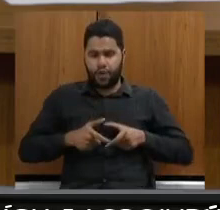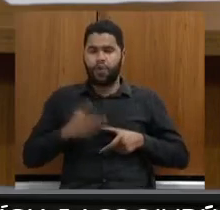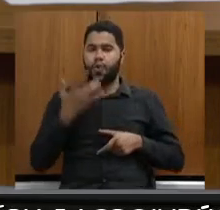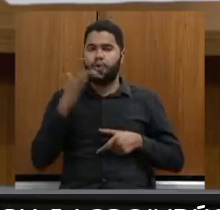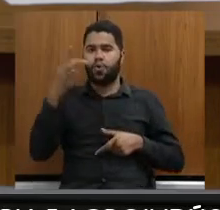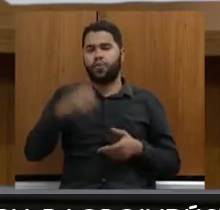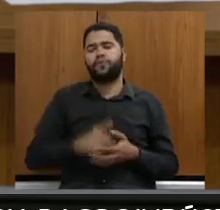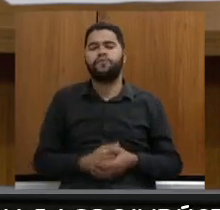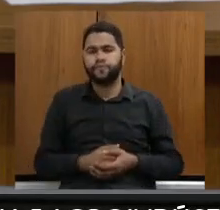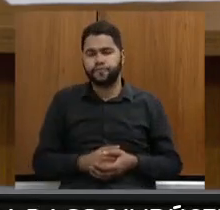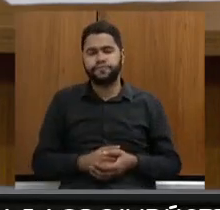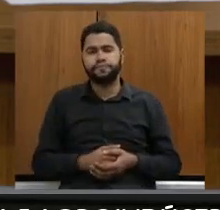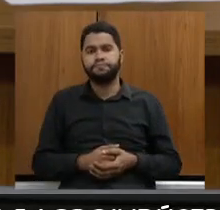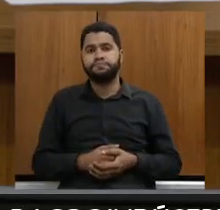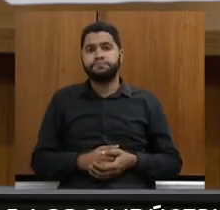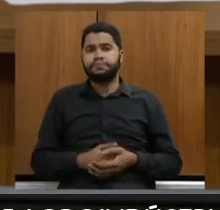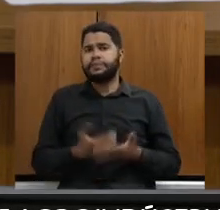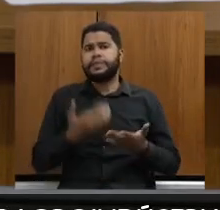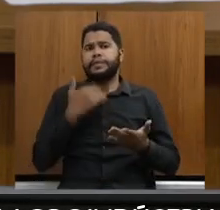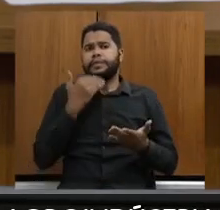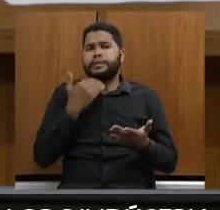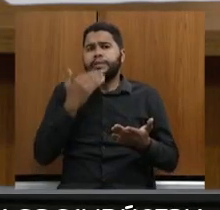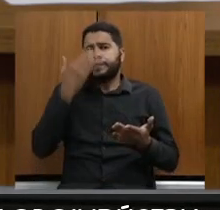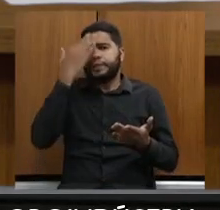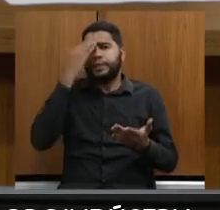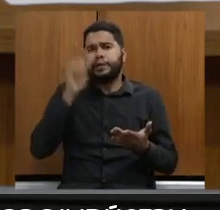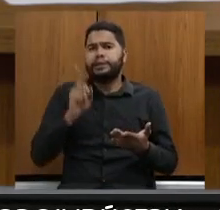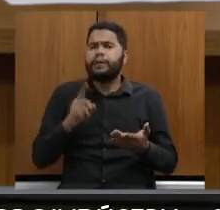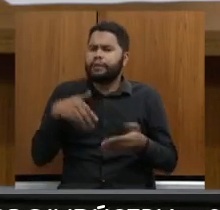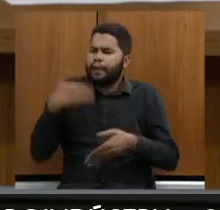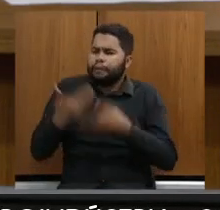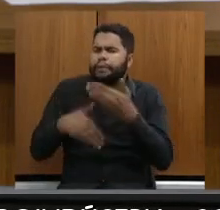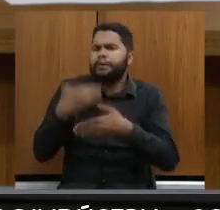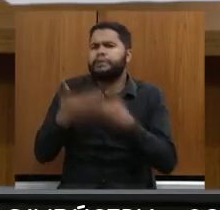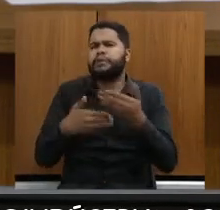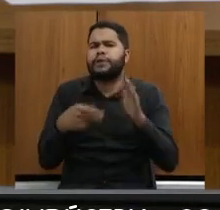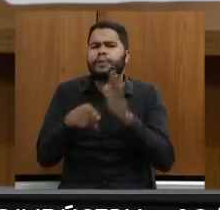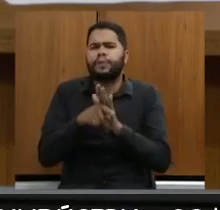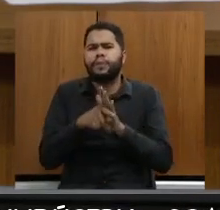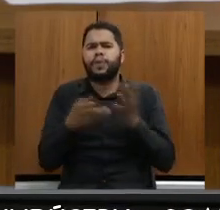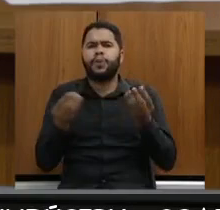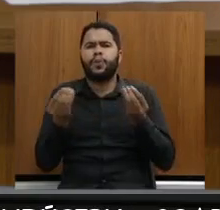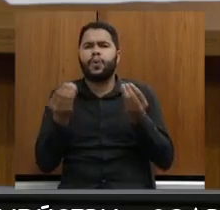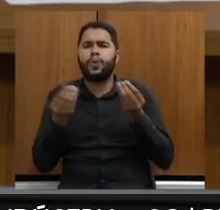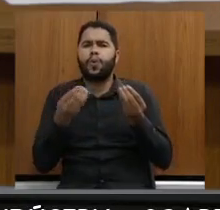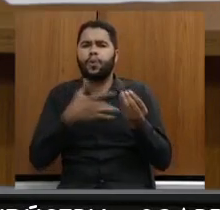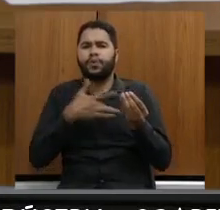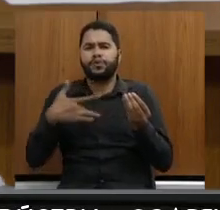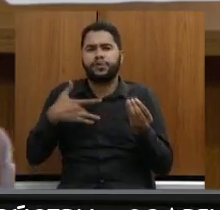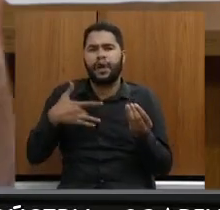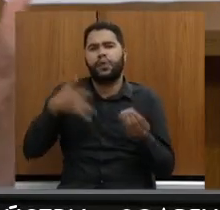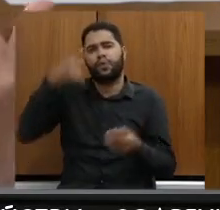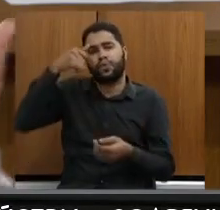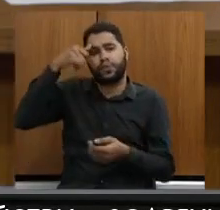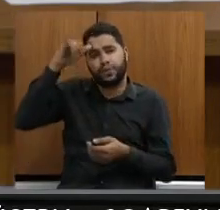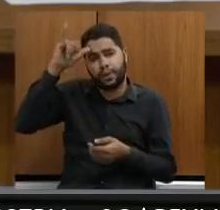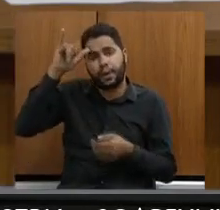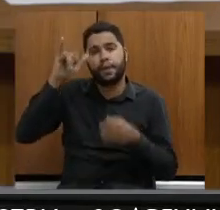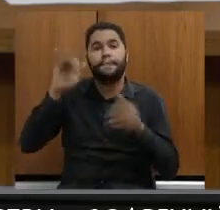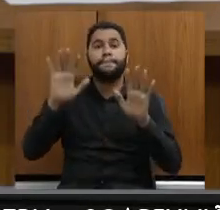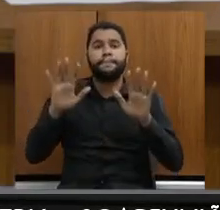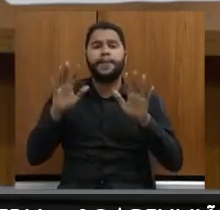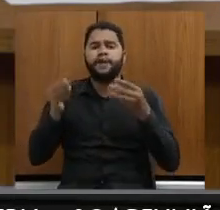é é uma coisa que ninguém entende não tá nós estamos lançar muito nessa questão de sanidade do rebanho antes da gente